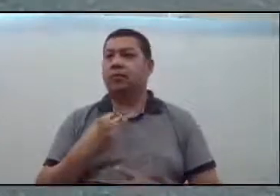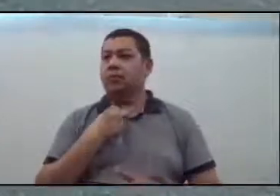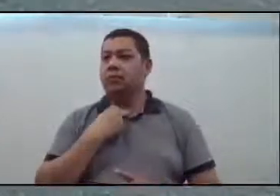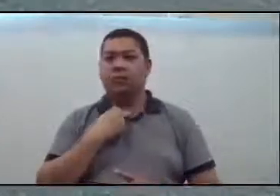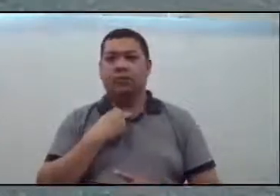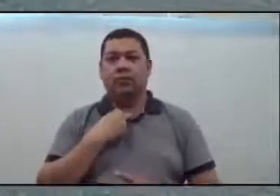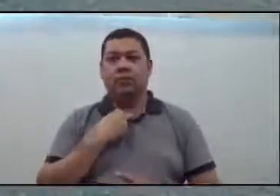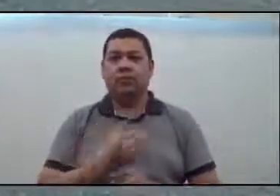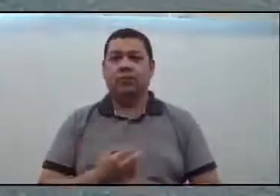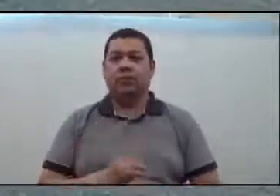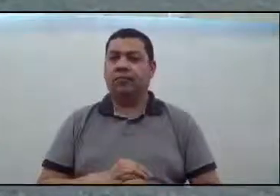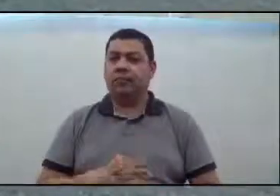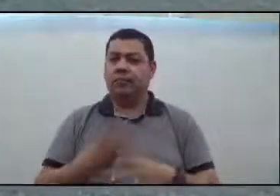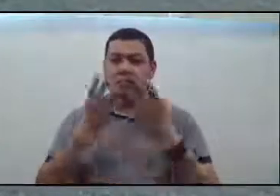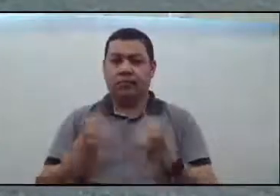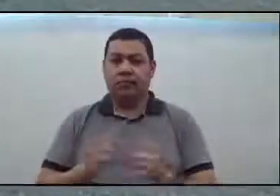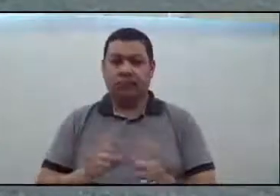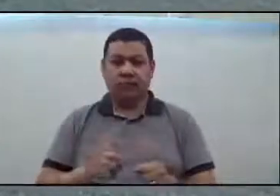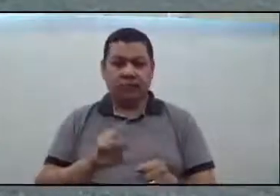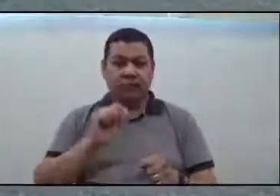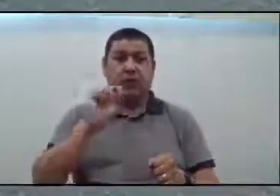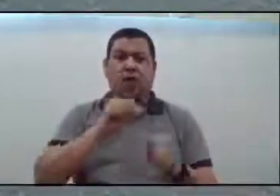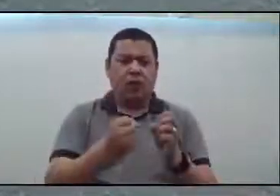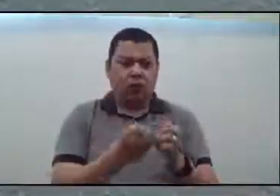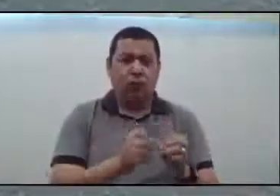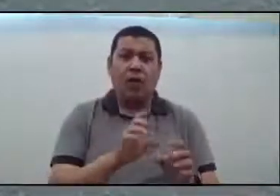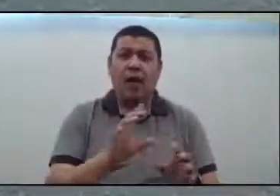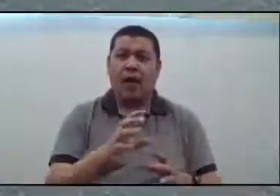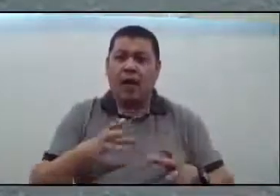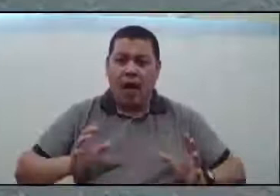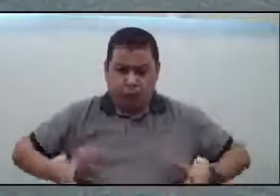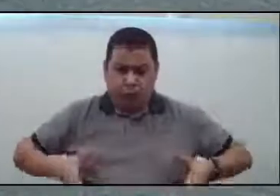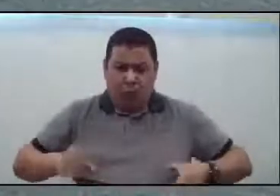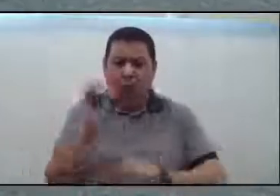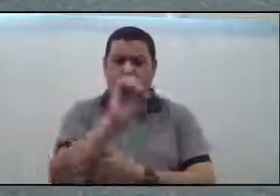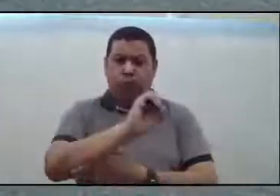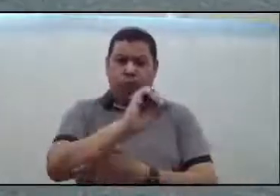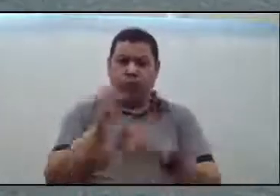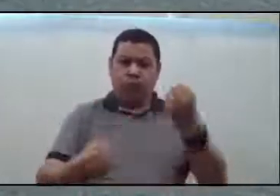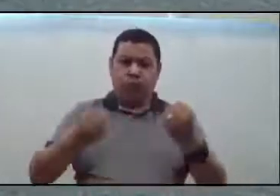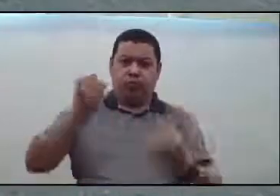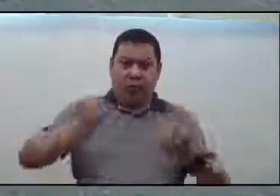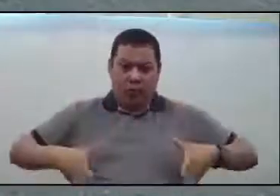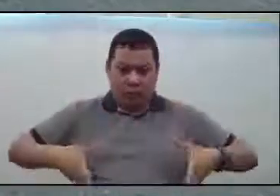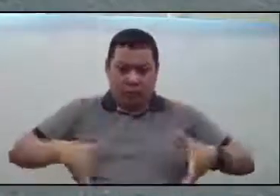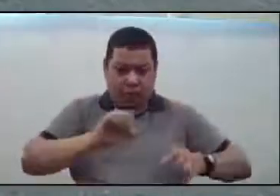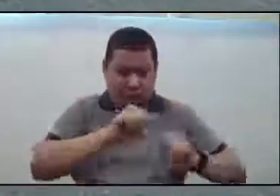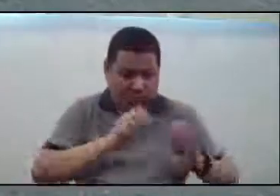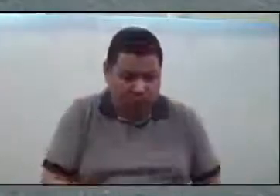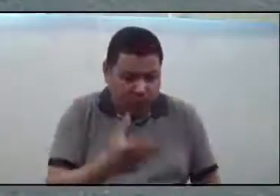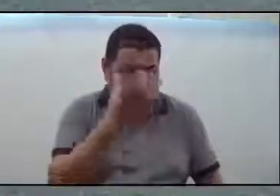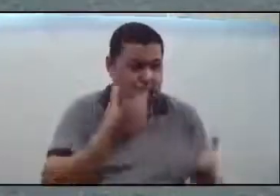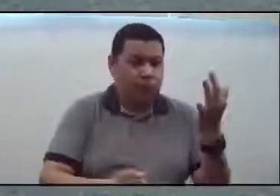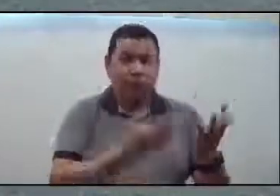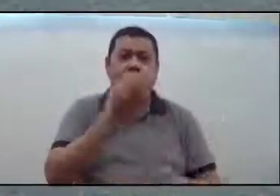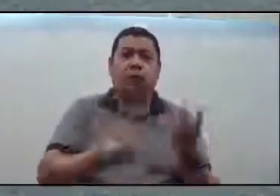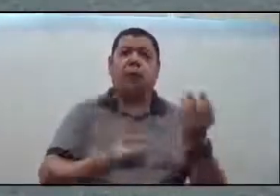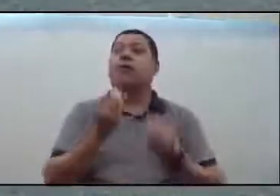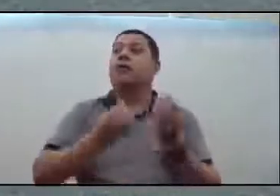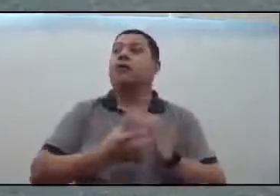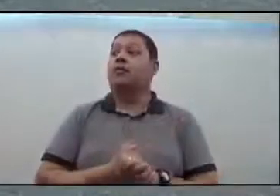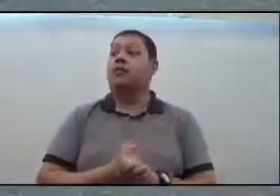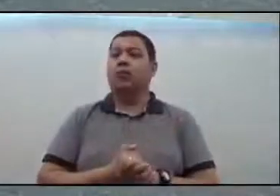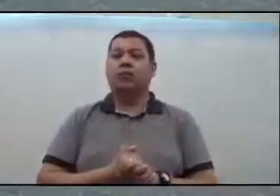mais aceitar queimar máquina no Brasil. Capiche? Aonde, capiche? Pode botar fogo numa máquina que